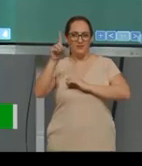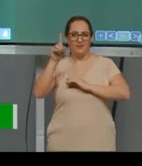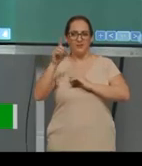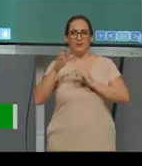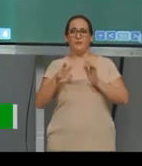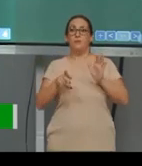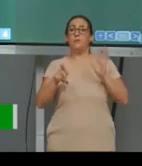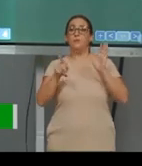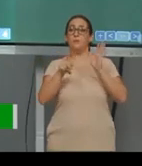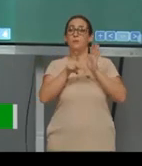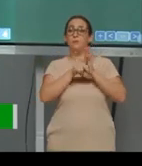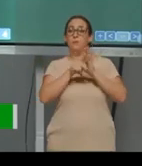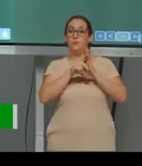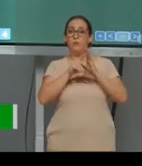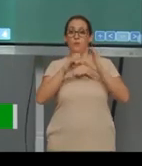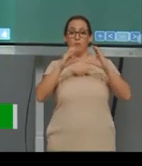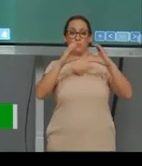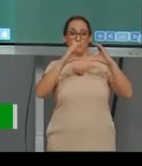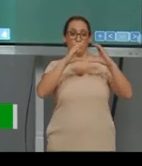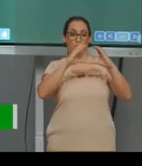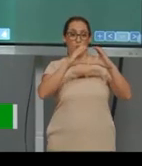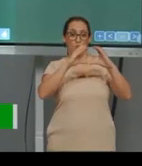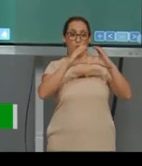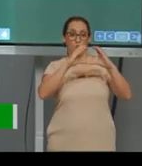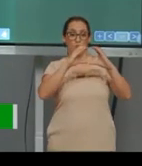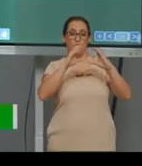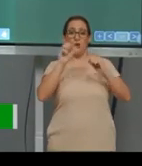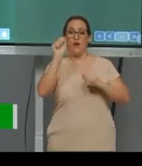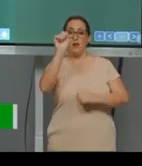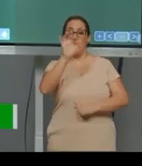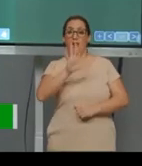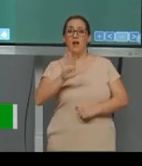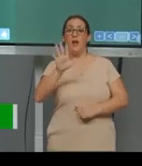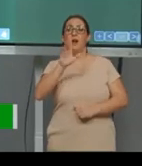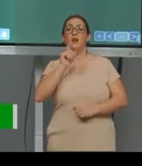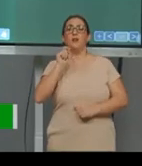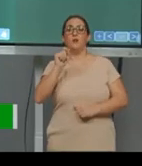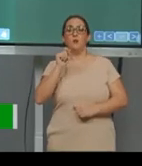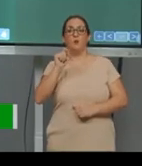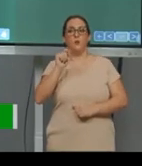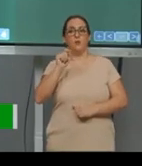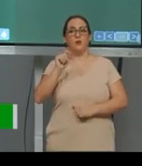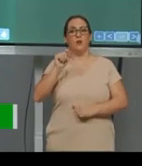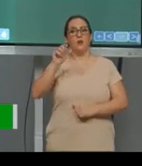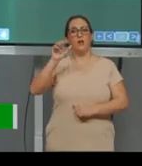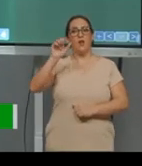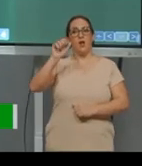Qual que é a fórmula da área da esfera? A área é